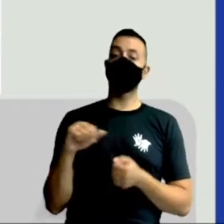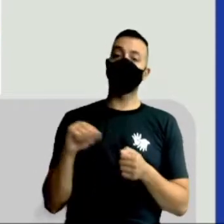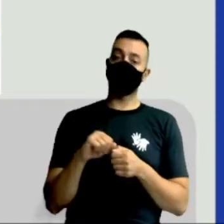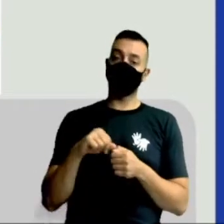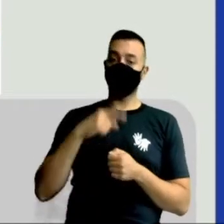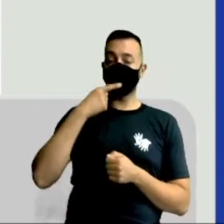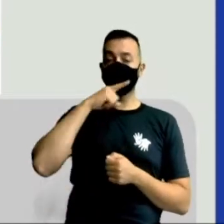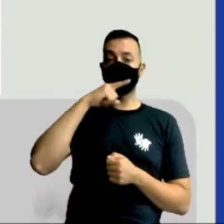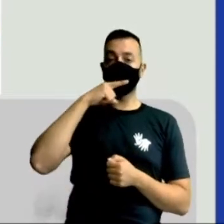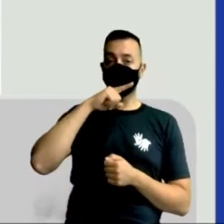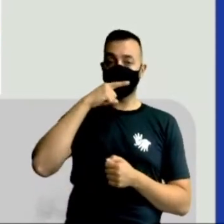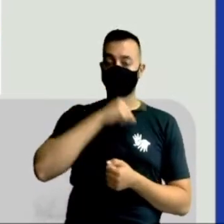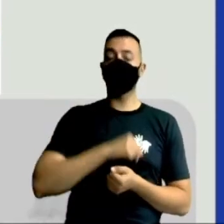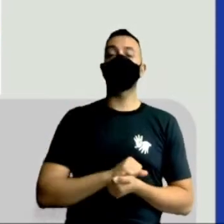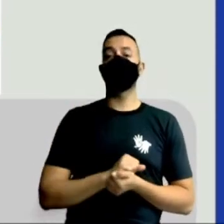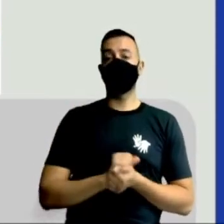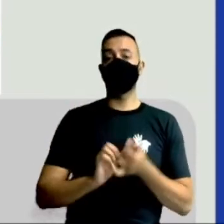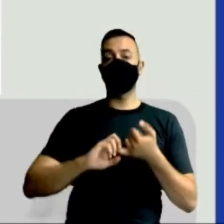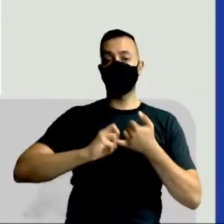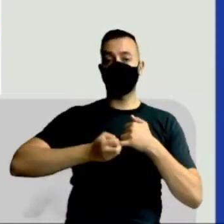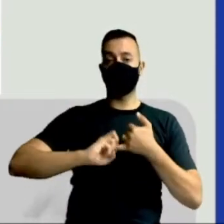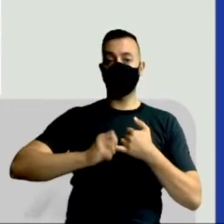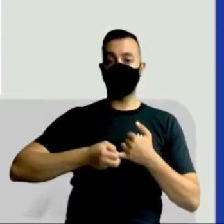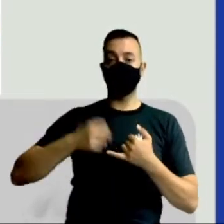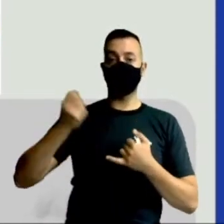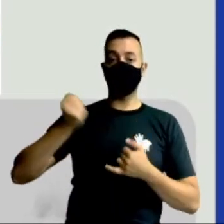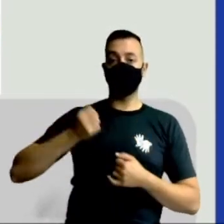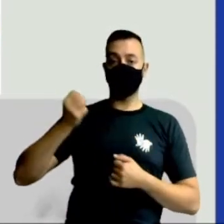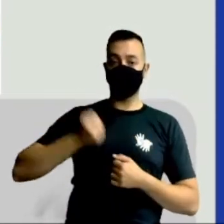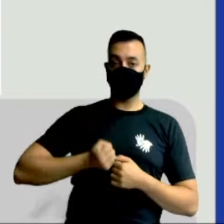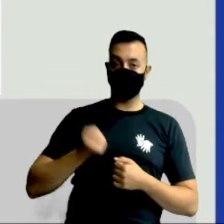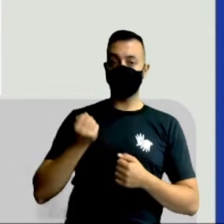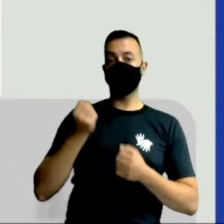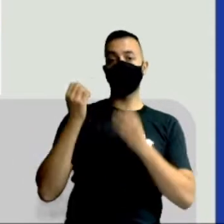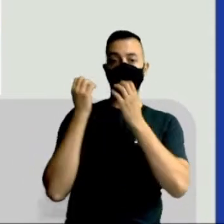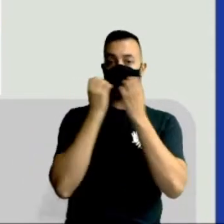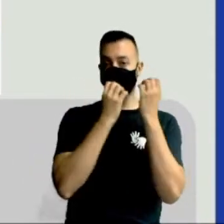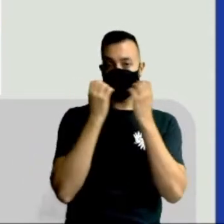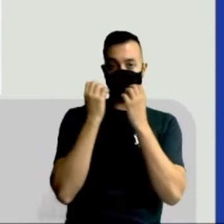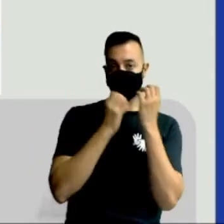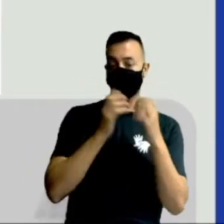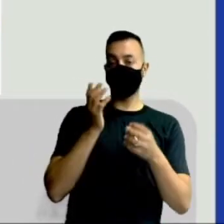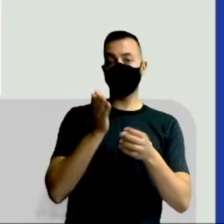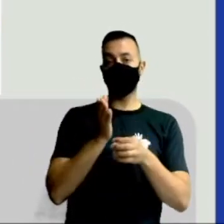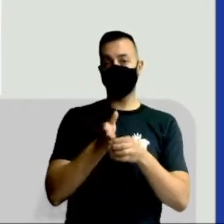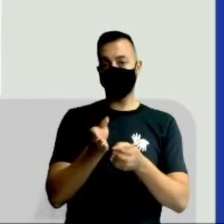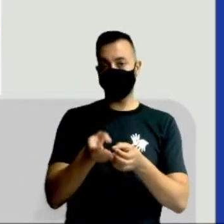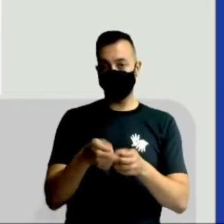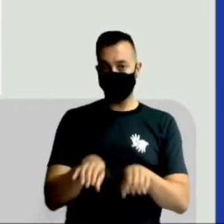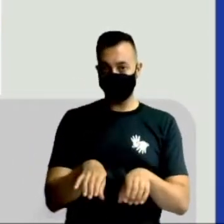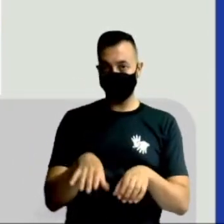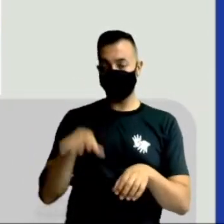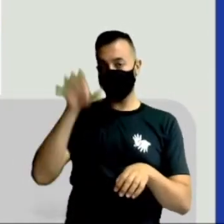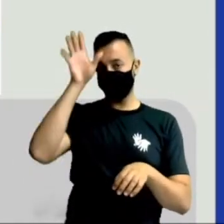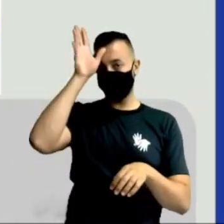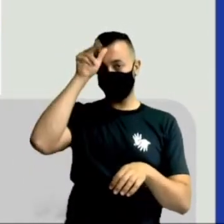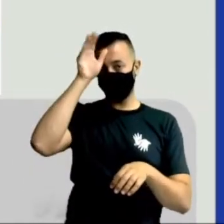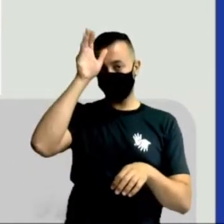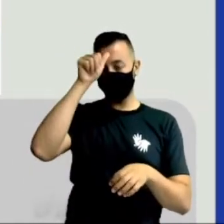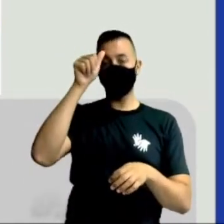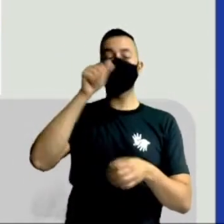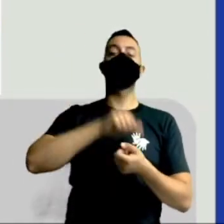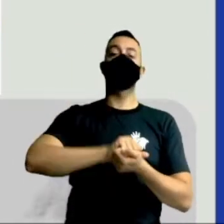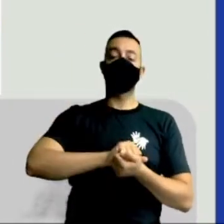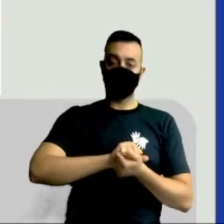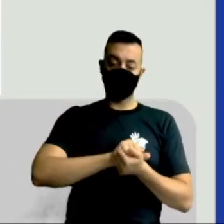da cana-de-açúcar, feijão, leite, milho, ovos, o produto granjeiro, né?